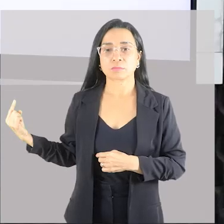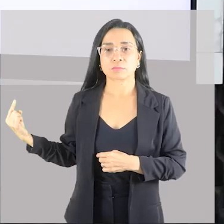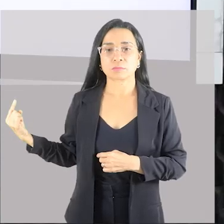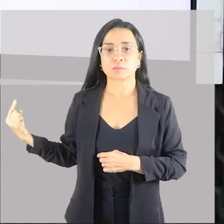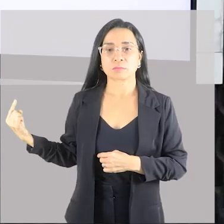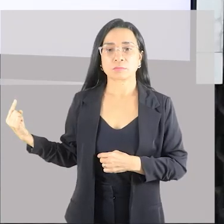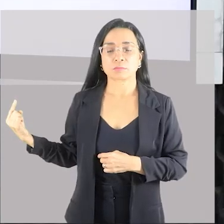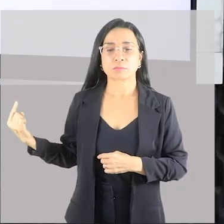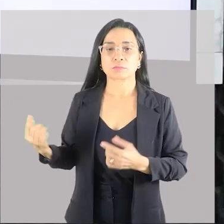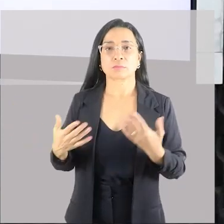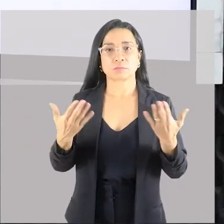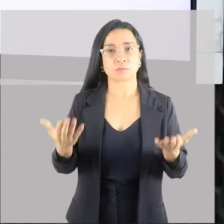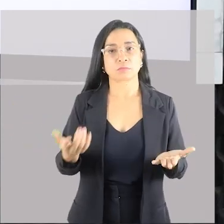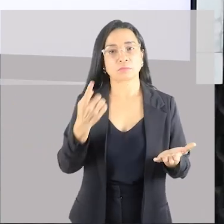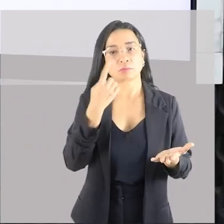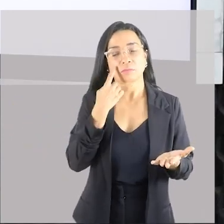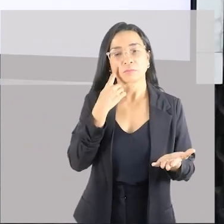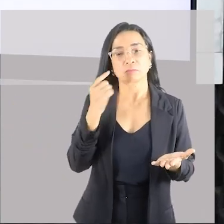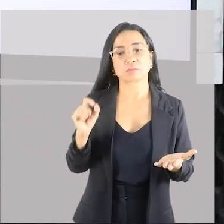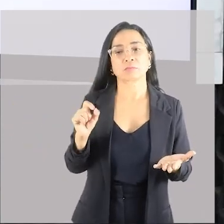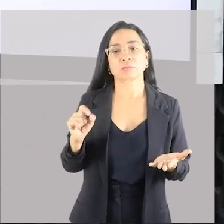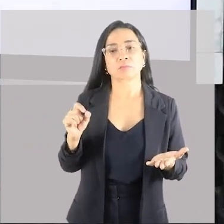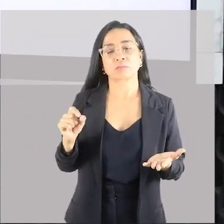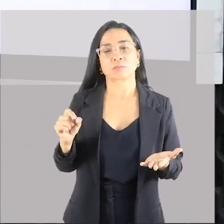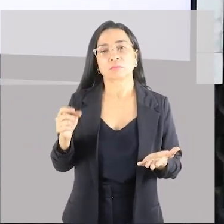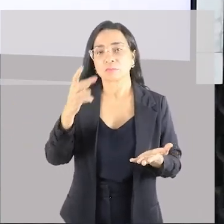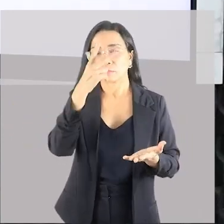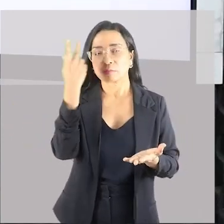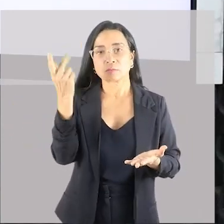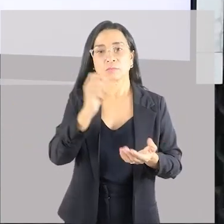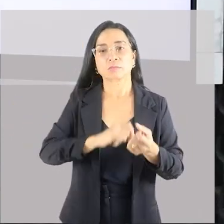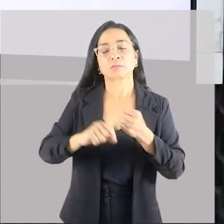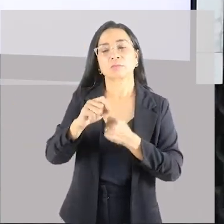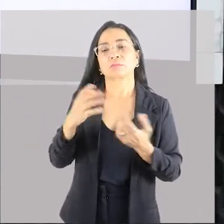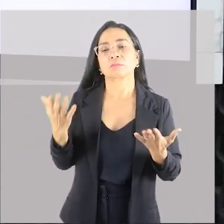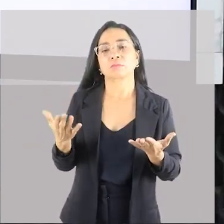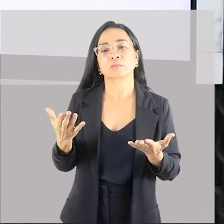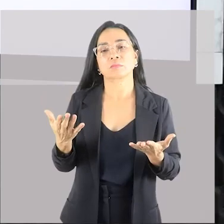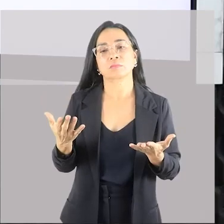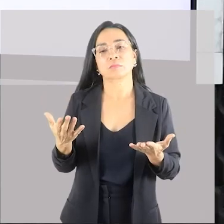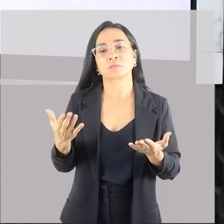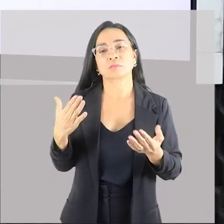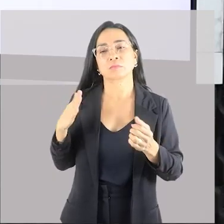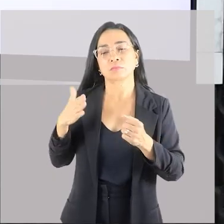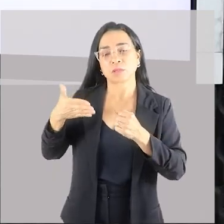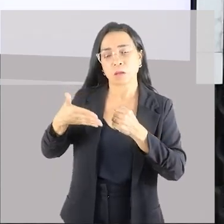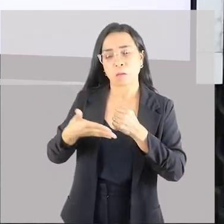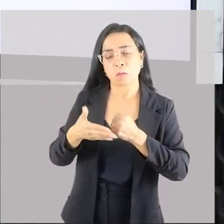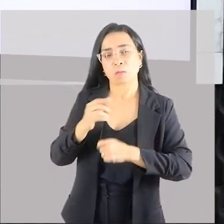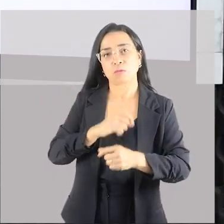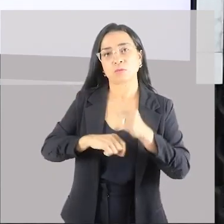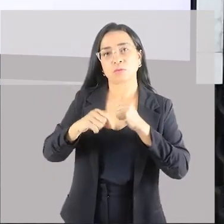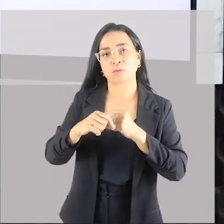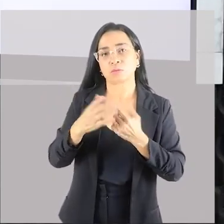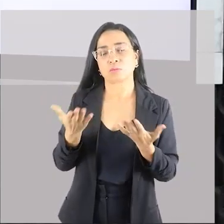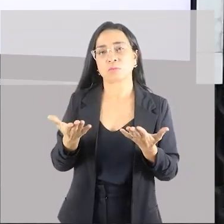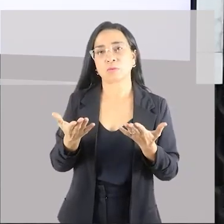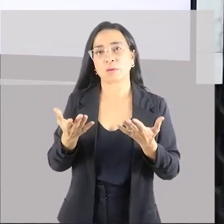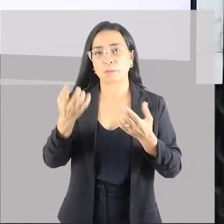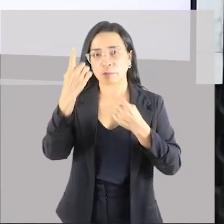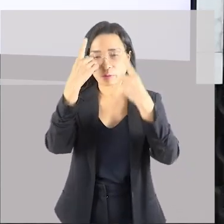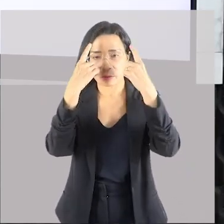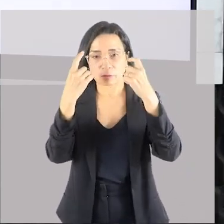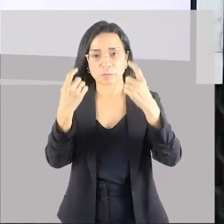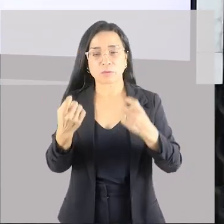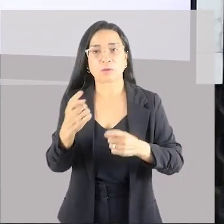político. Então, olha só, quando alguém é submetido, principalmente pela violência, né? Quando alguém deixa de ter liberdade, porque